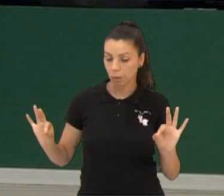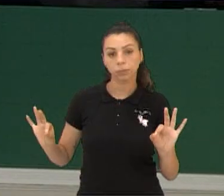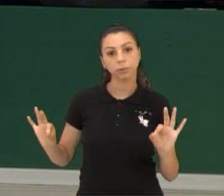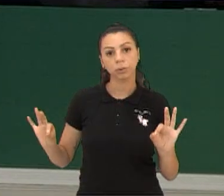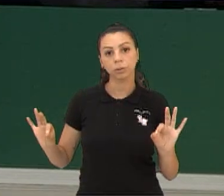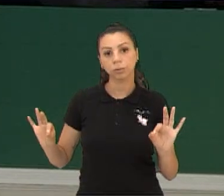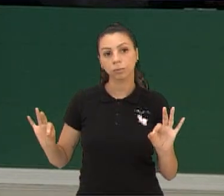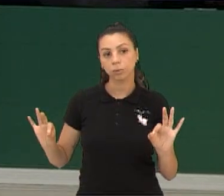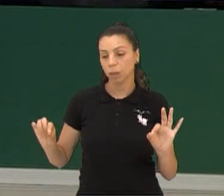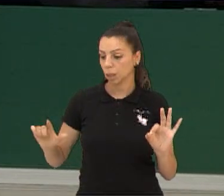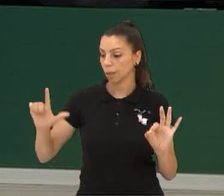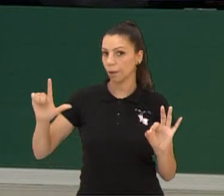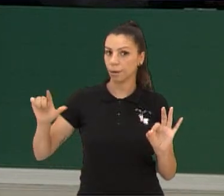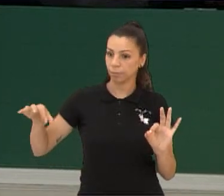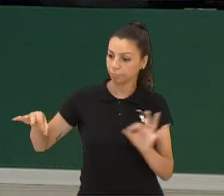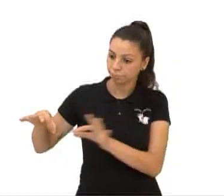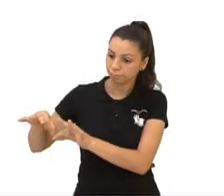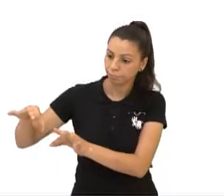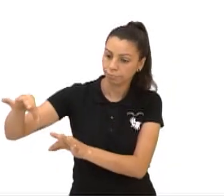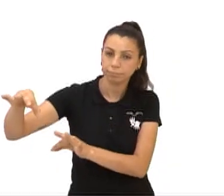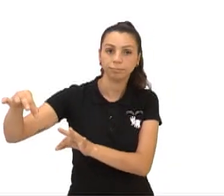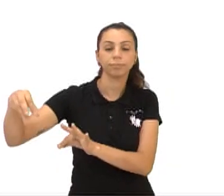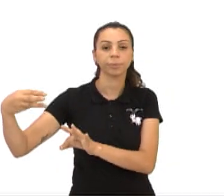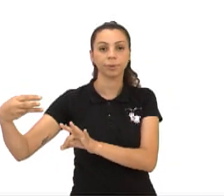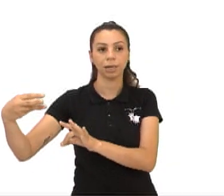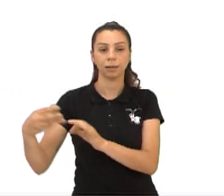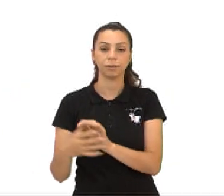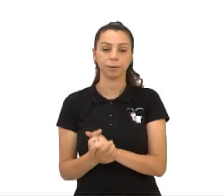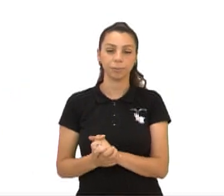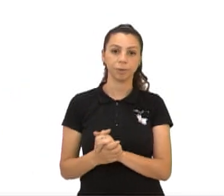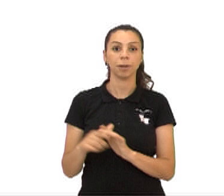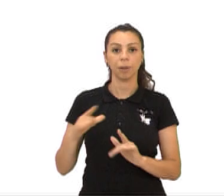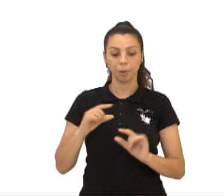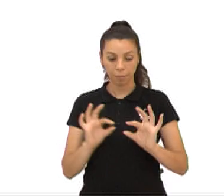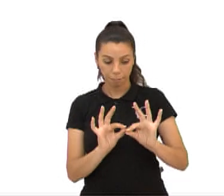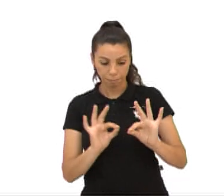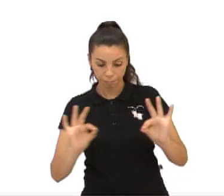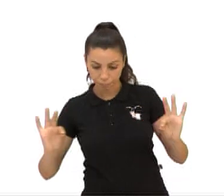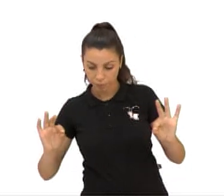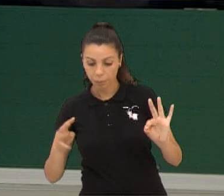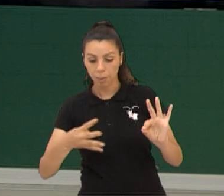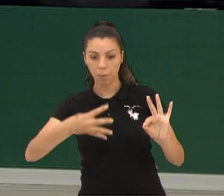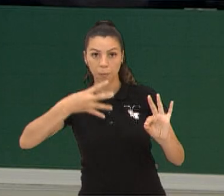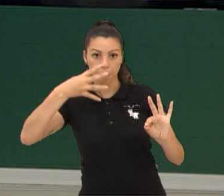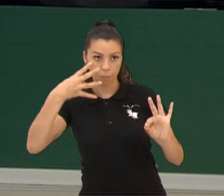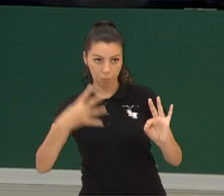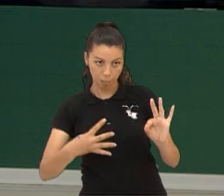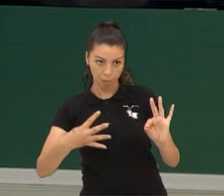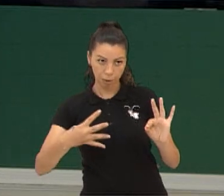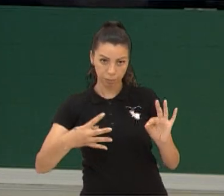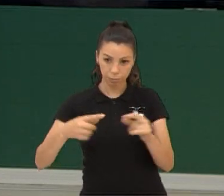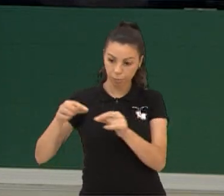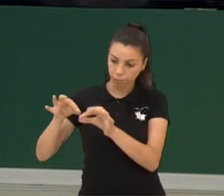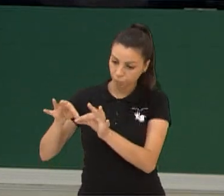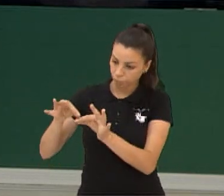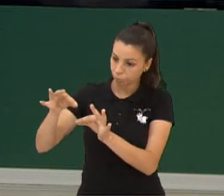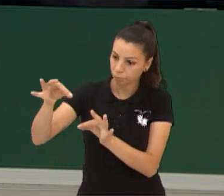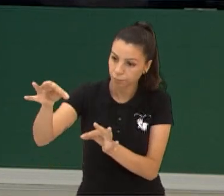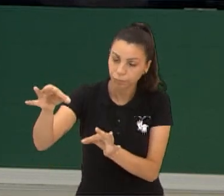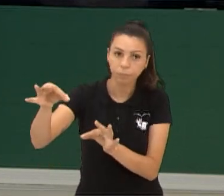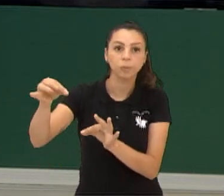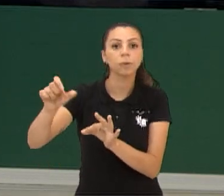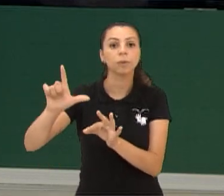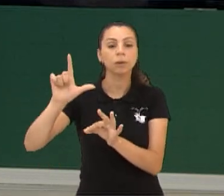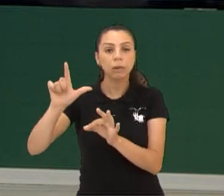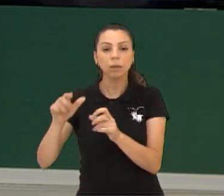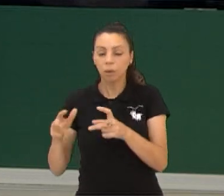3 de largura. Vamos observar aqui como é que tá, ó. 4 por 3. A professora recortou ali e